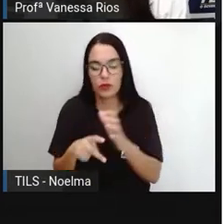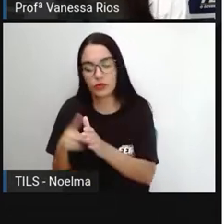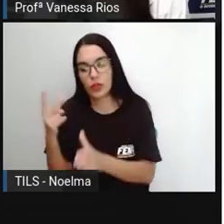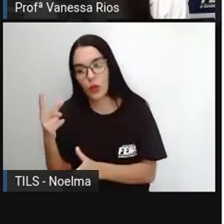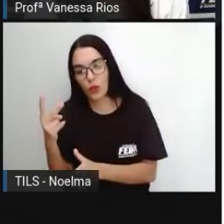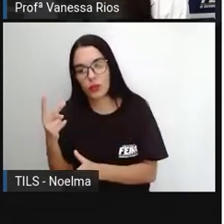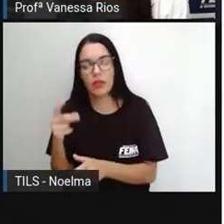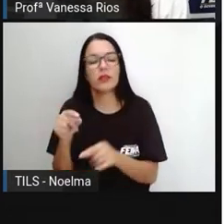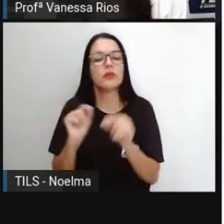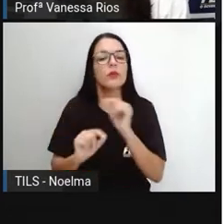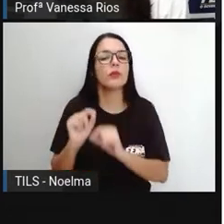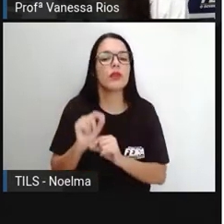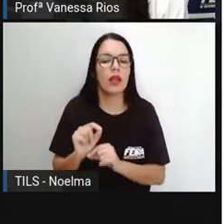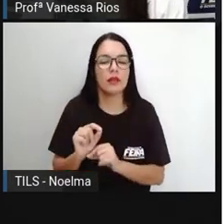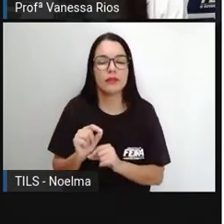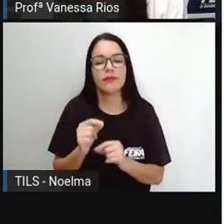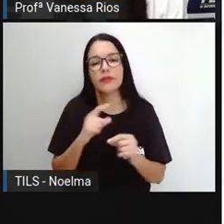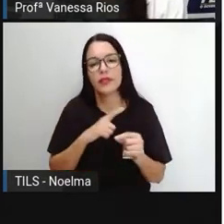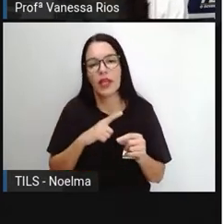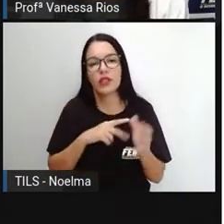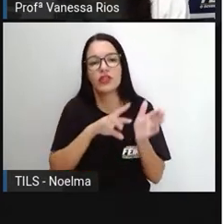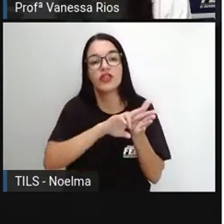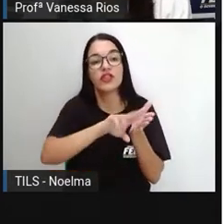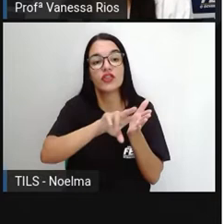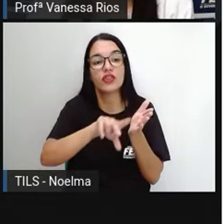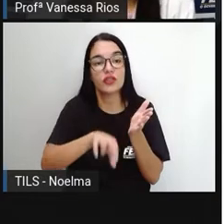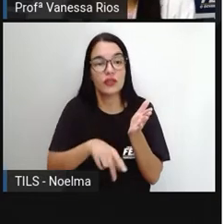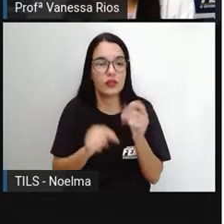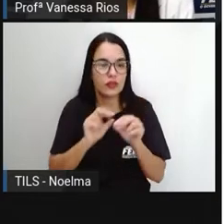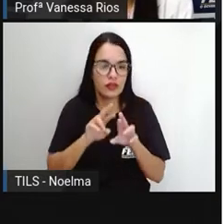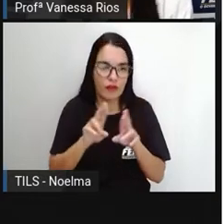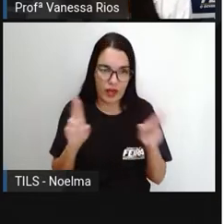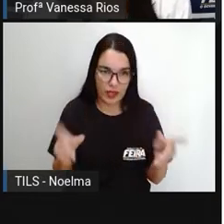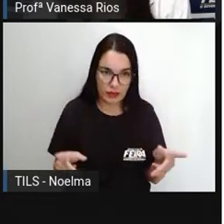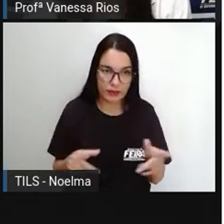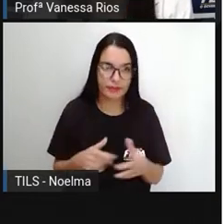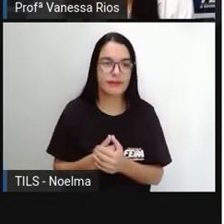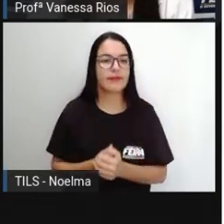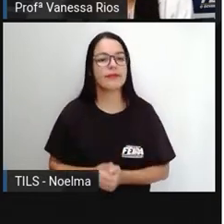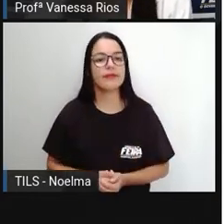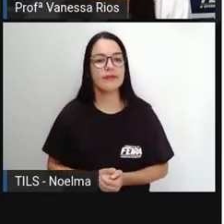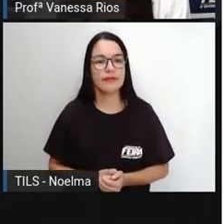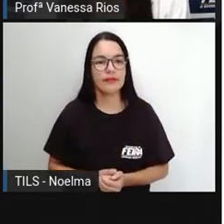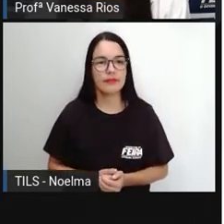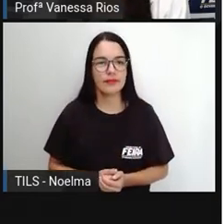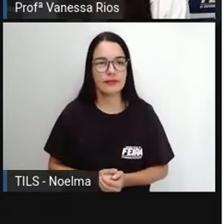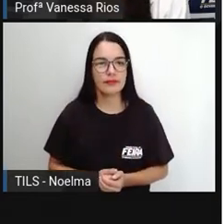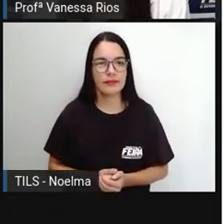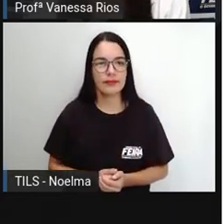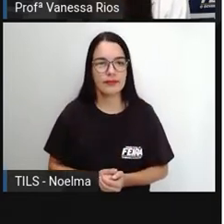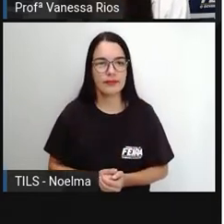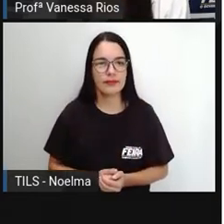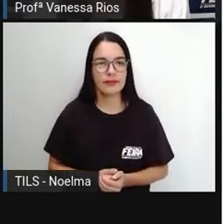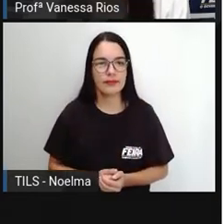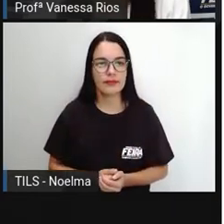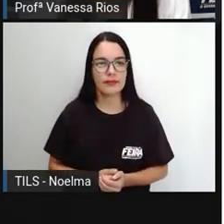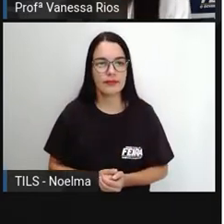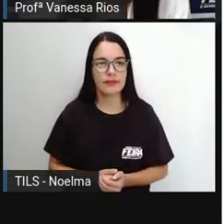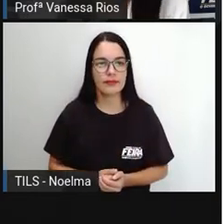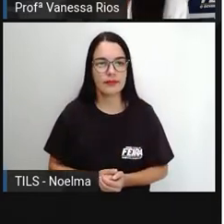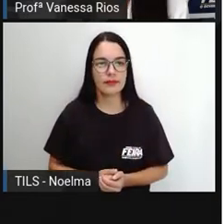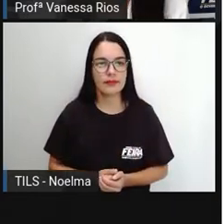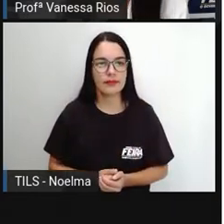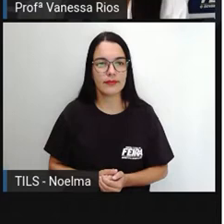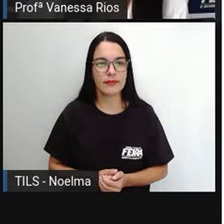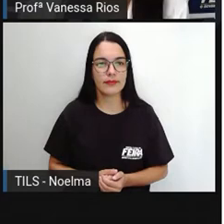segunda imagem retratando o homem sedentário. Na terceira imagem apareceu o paralelo entre o sedentário e o nômade.